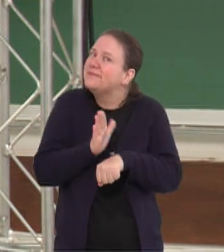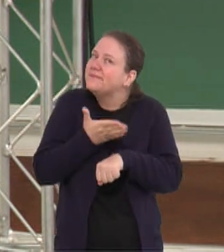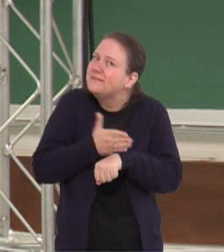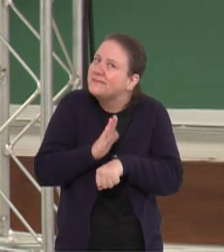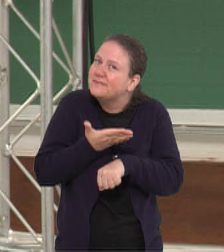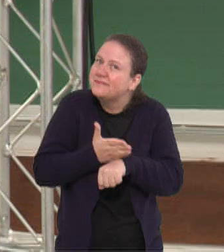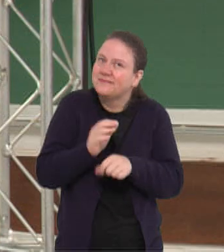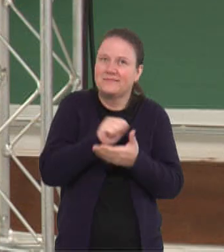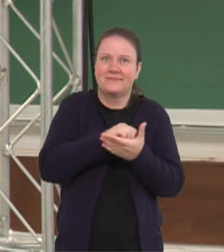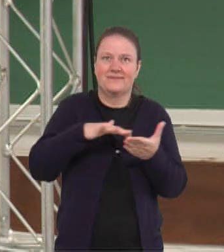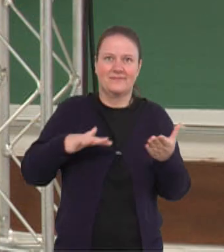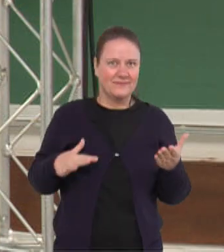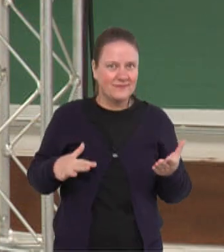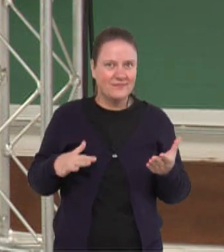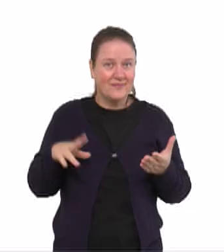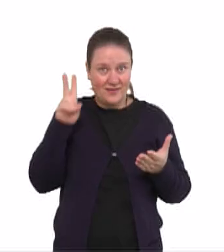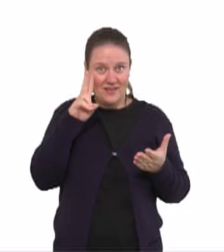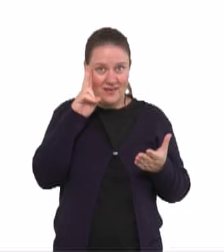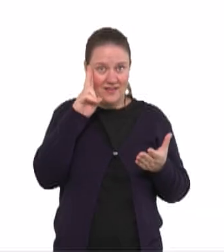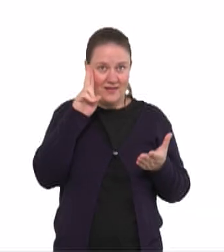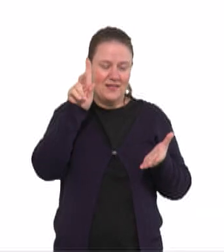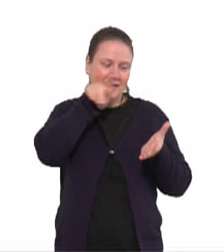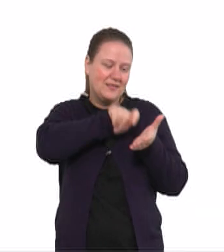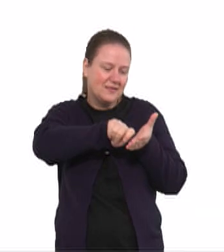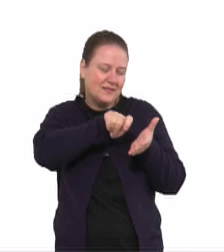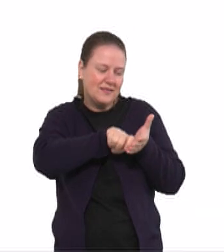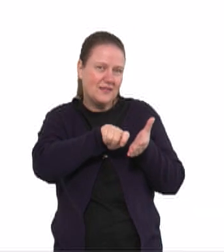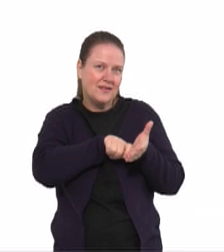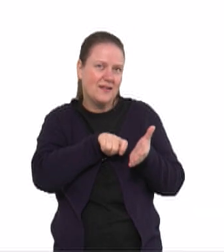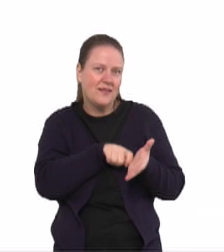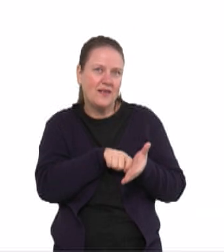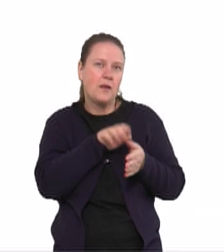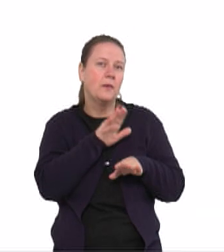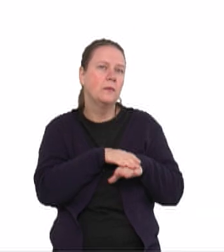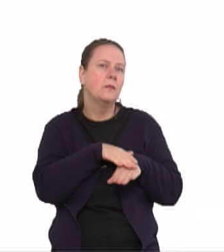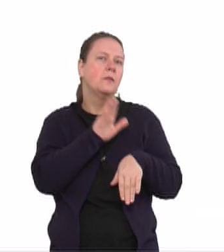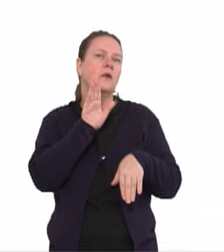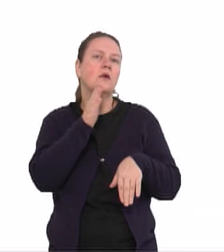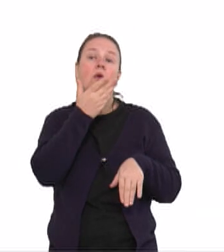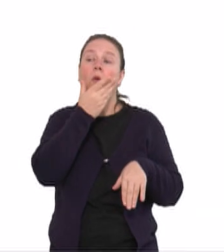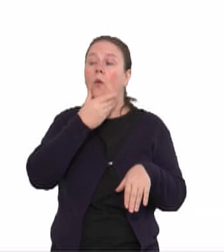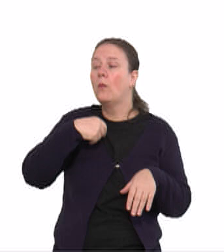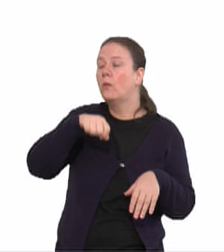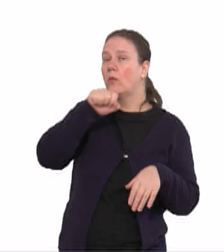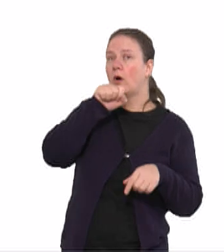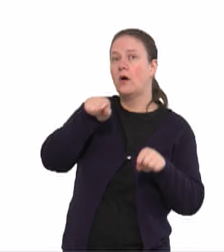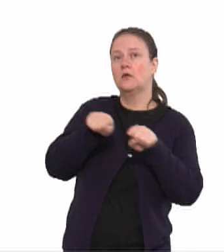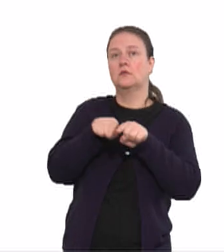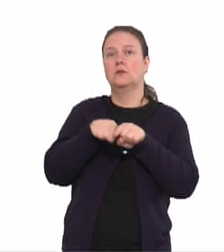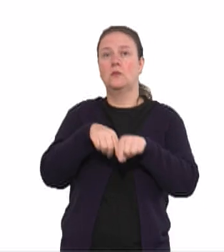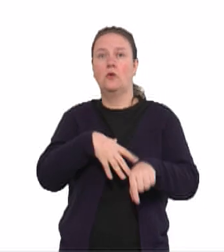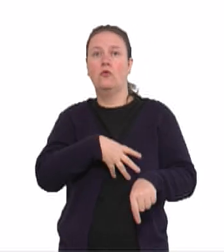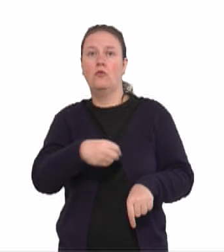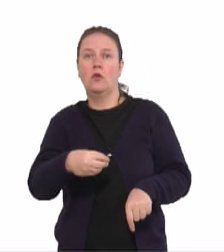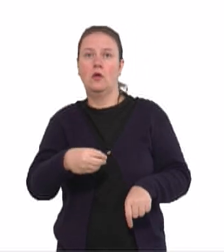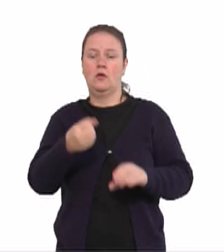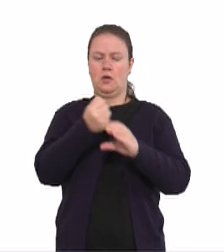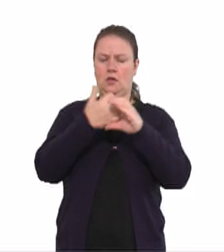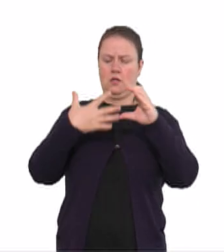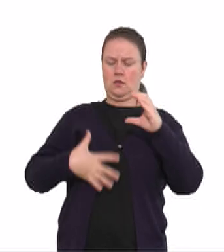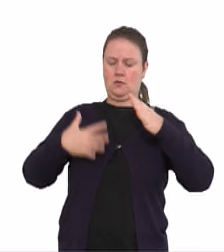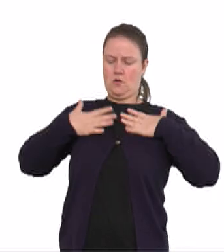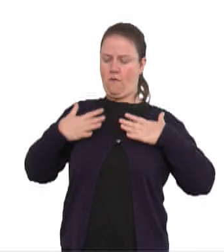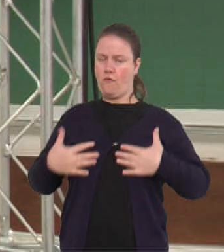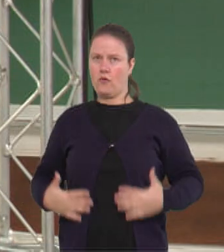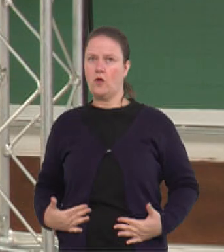a tarefinha de descrever um pouco mais pai e filho e colocaram características físicas e